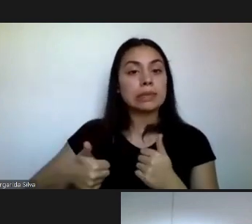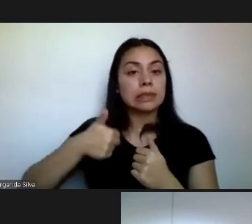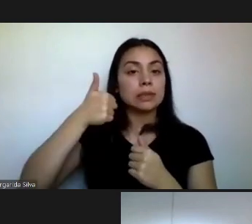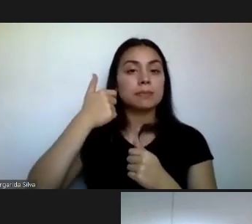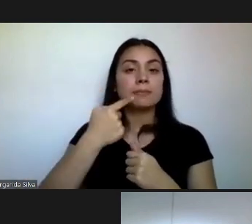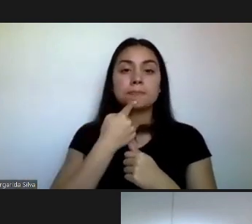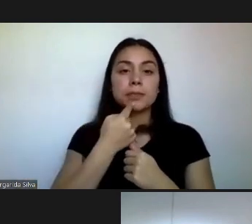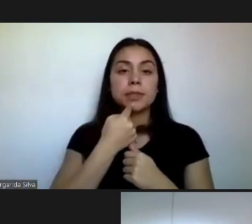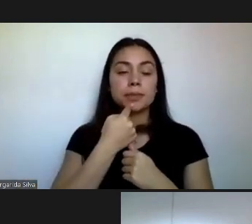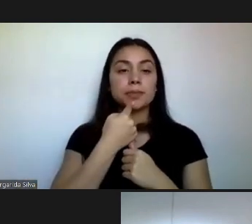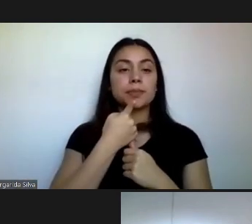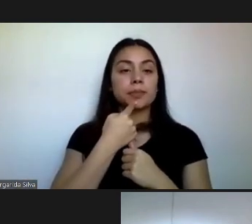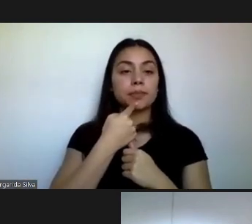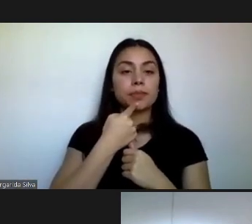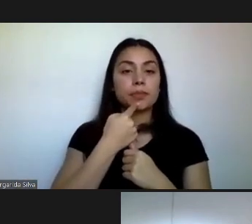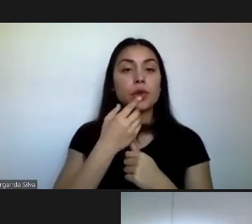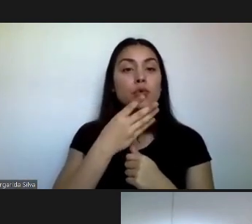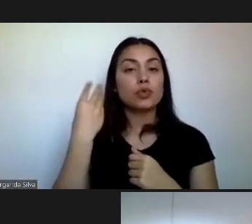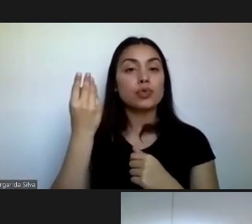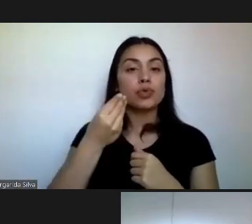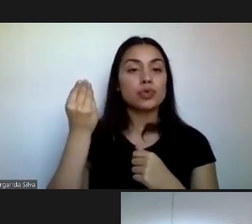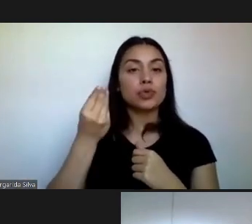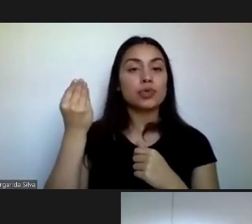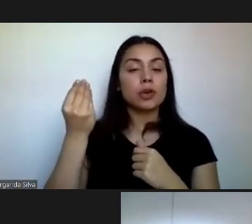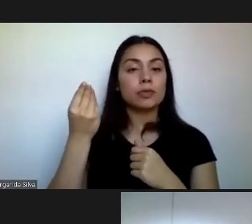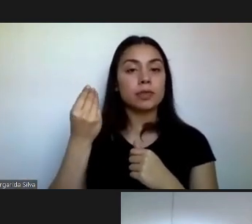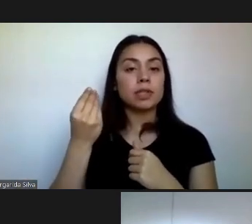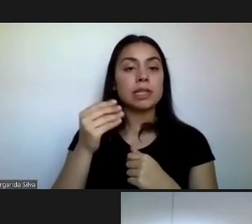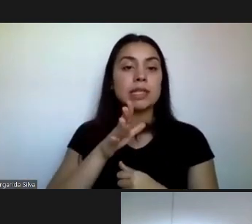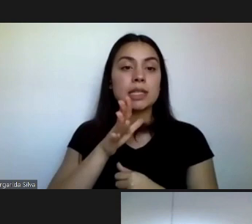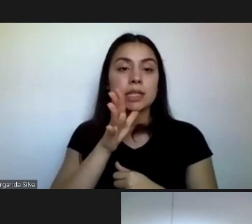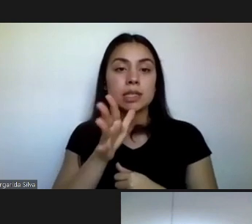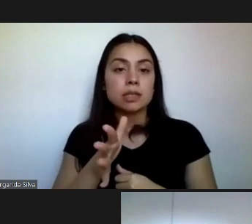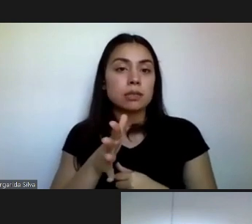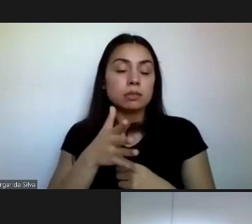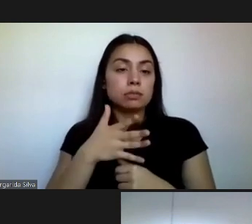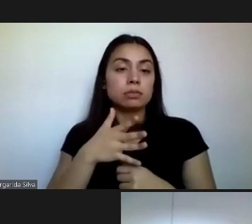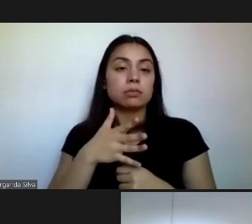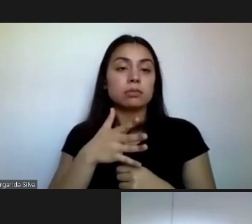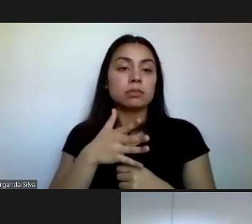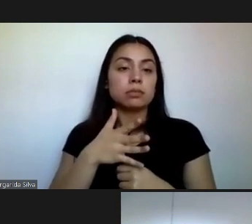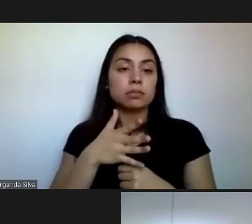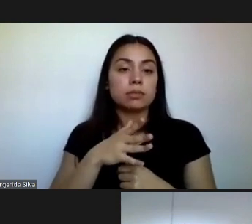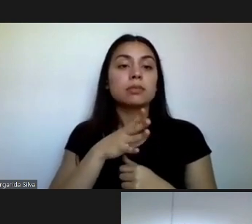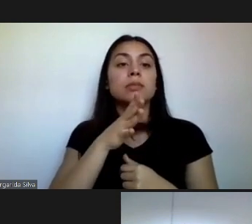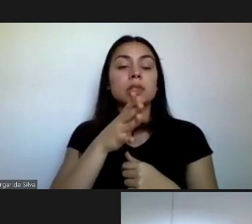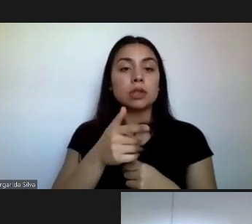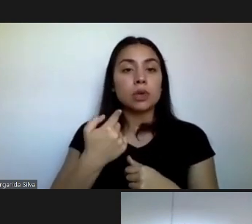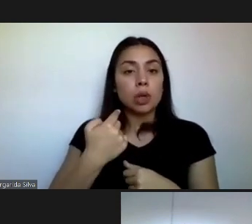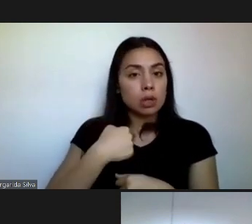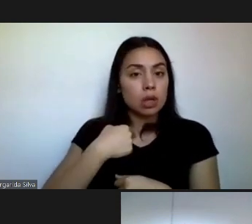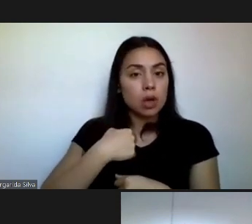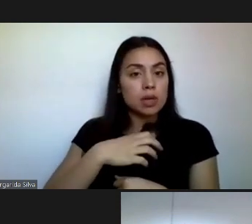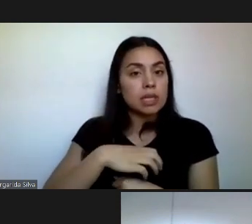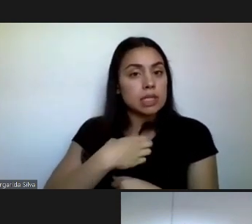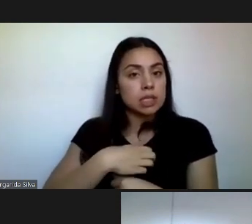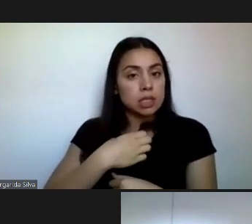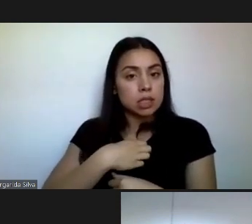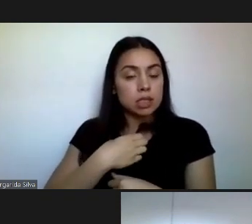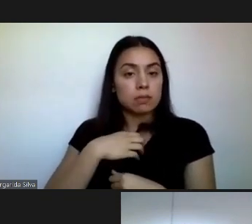isto, que, ou pelo menos os jovens, não é? A reflexão que saía dos jovens muitas vezes era que ok, eu também já